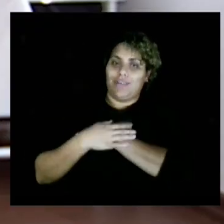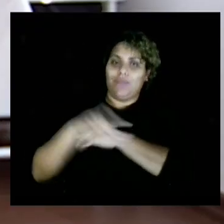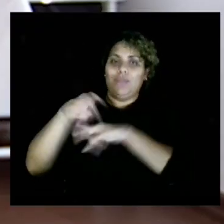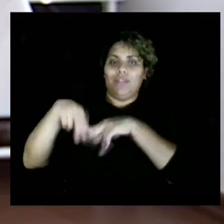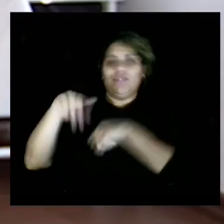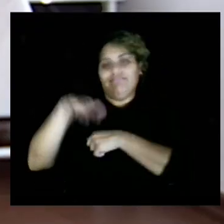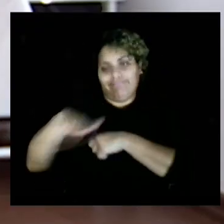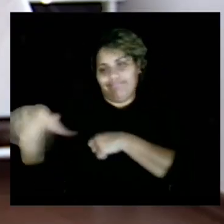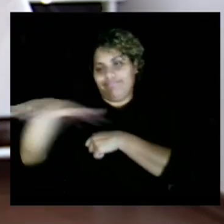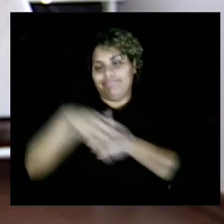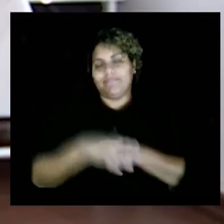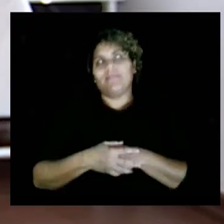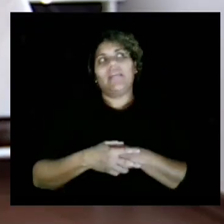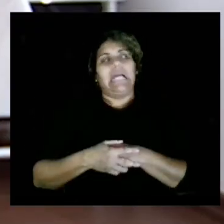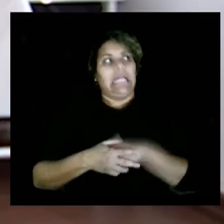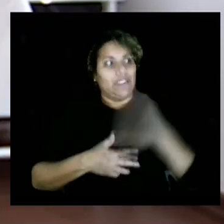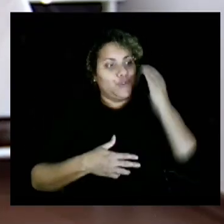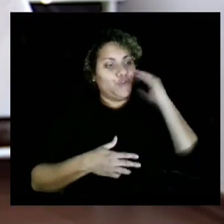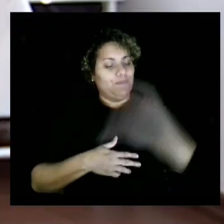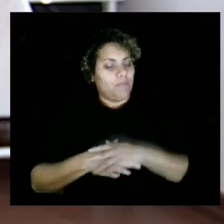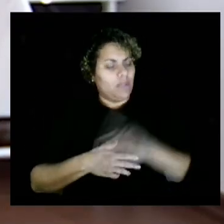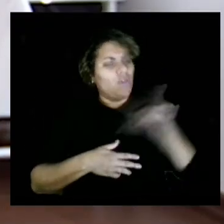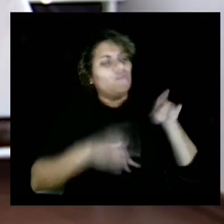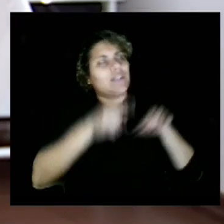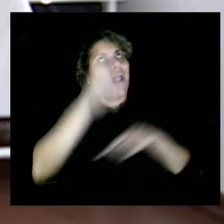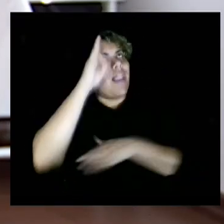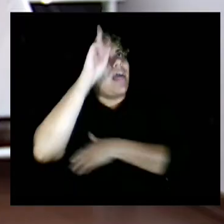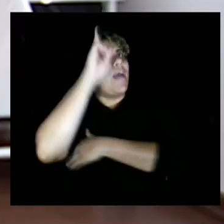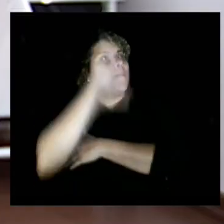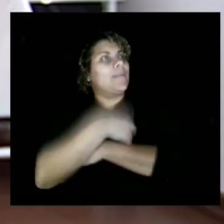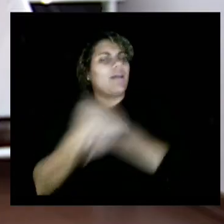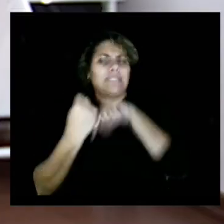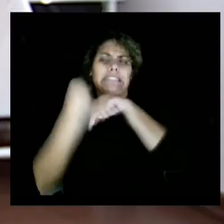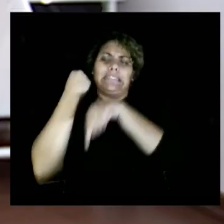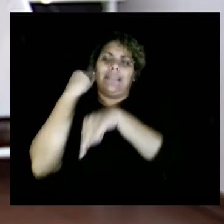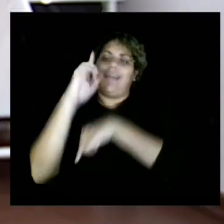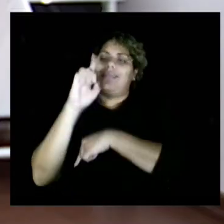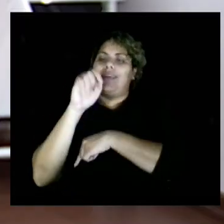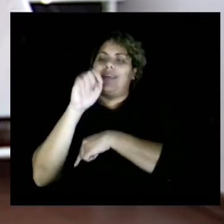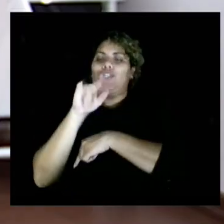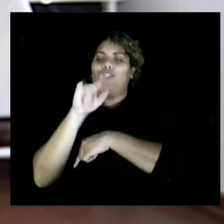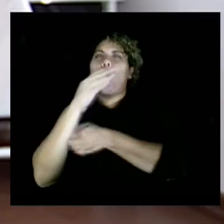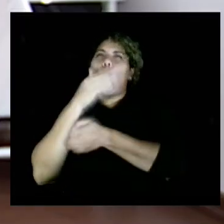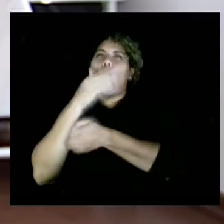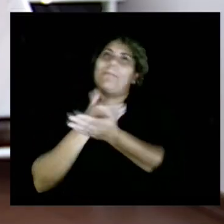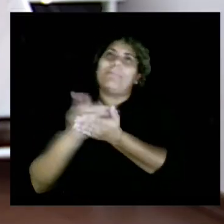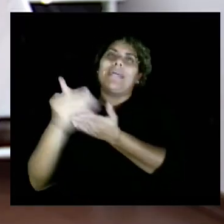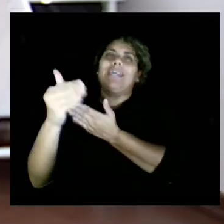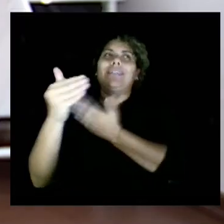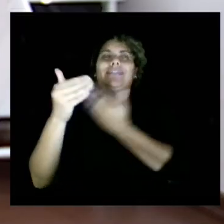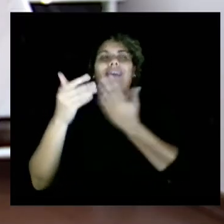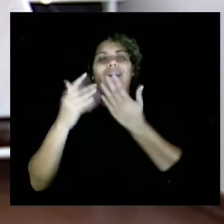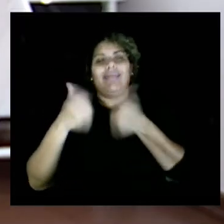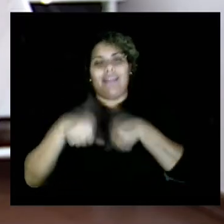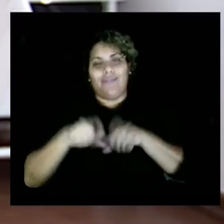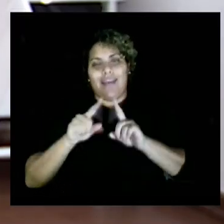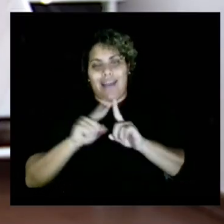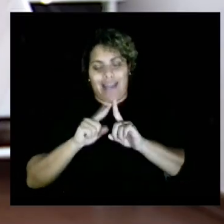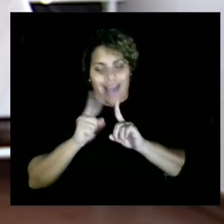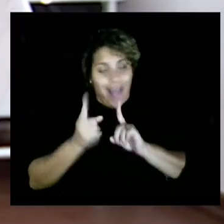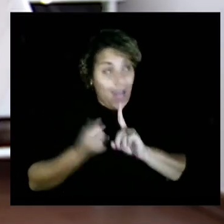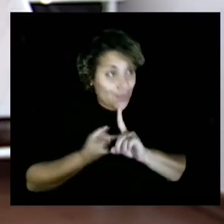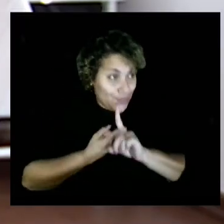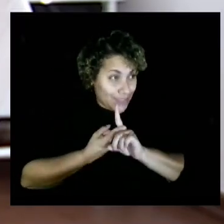Tá, quando você lembra daquela Dani lá no começo, grávida, fazendo a matrícula lá